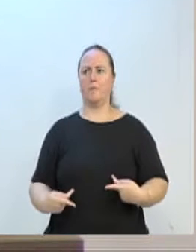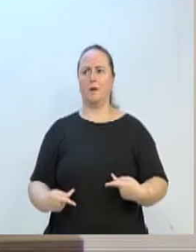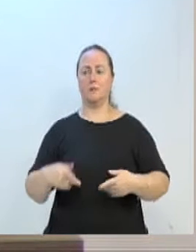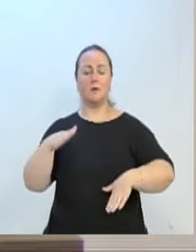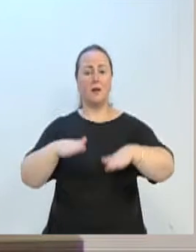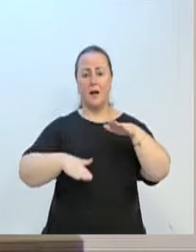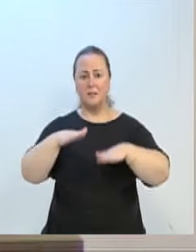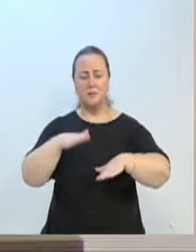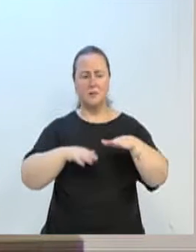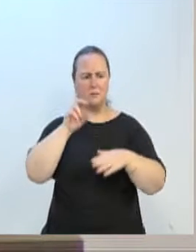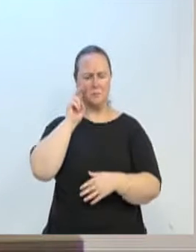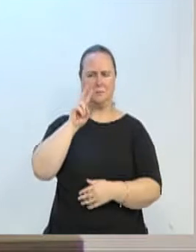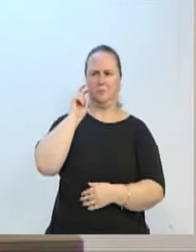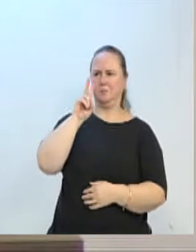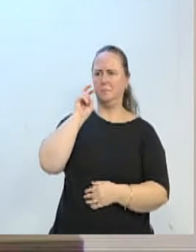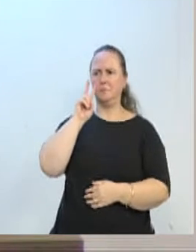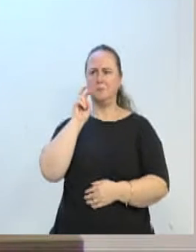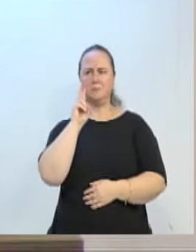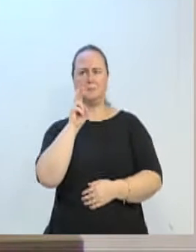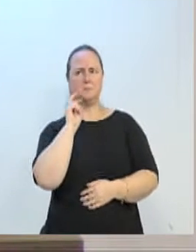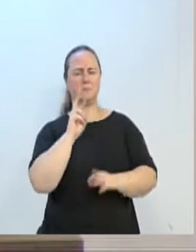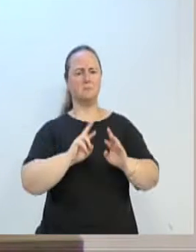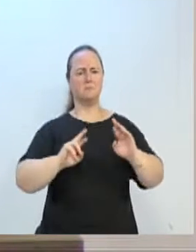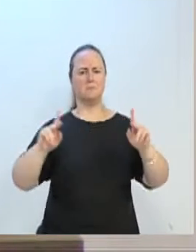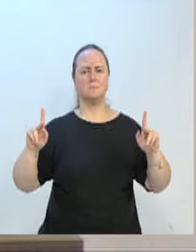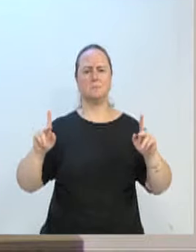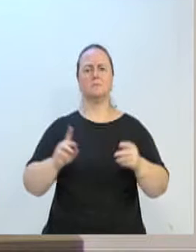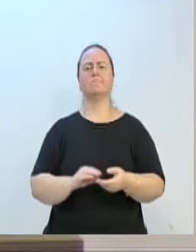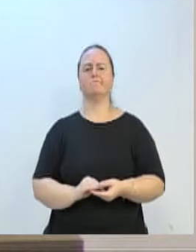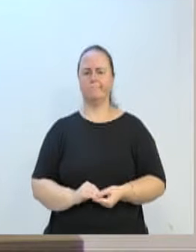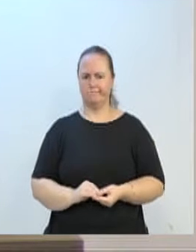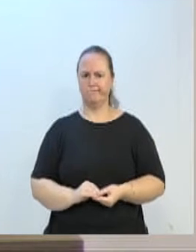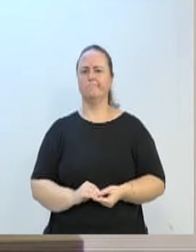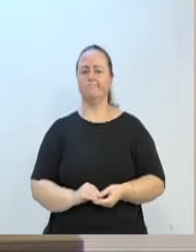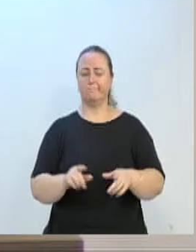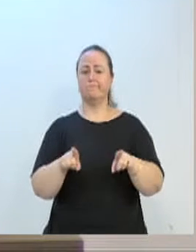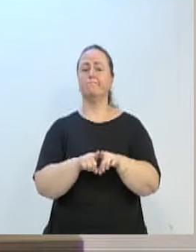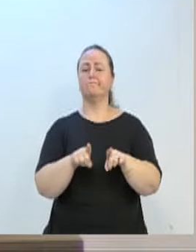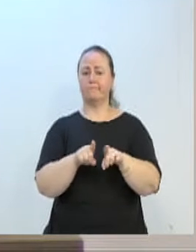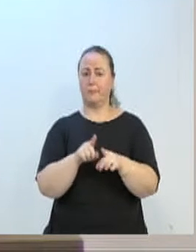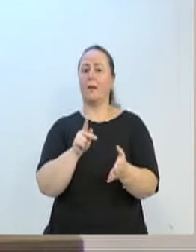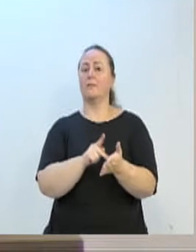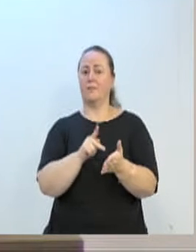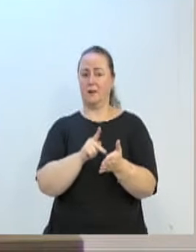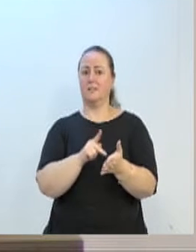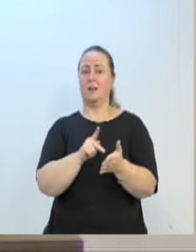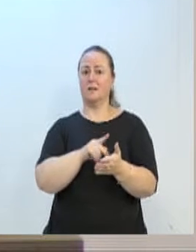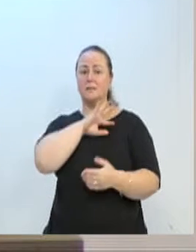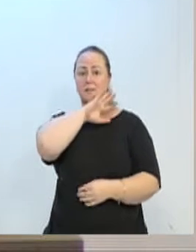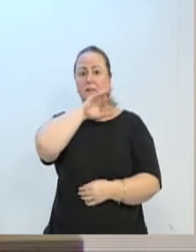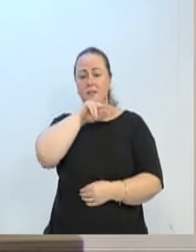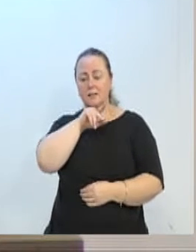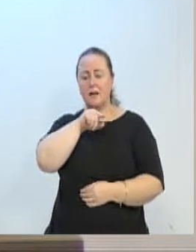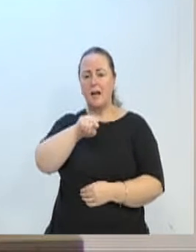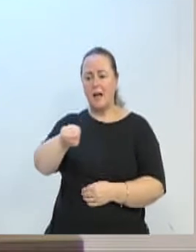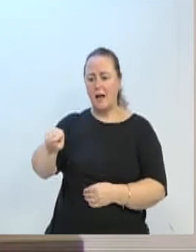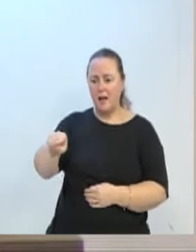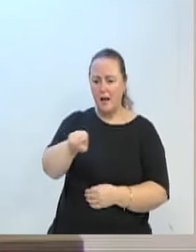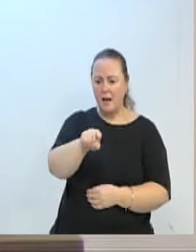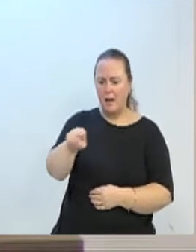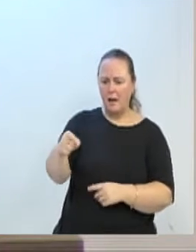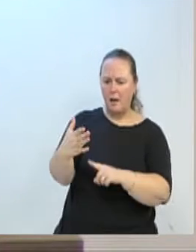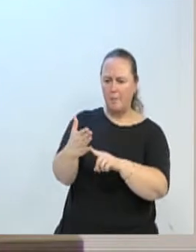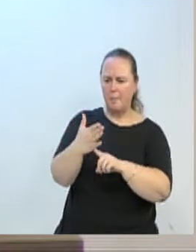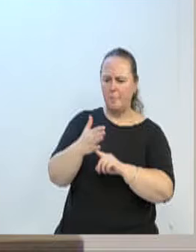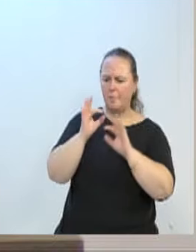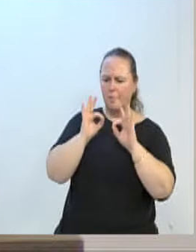tanta desumanidade em nosso meio, e onde às vezes são os animais, assim chamados, que nos dão grandes exemplos